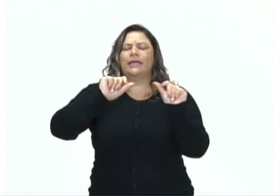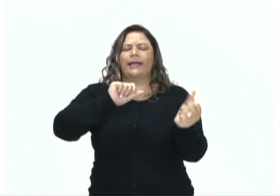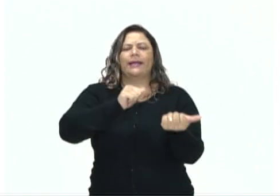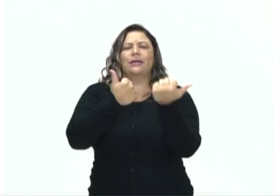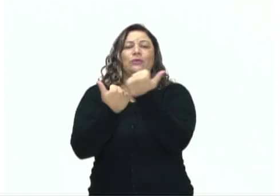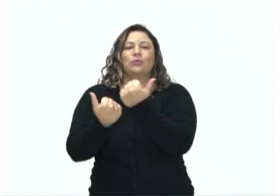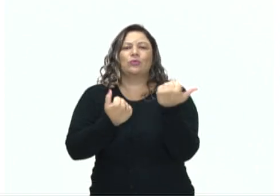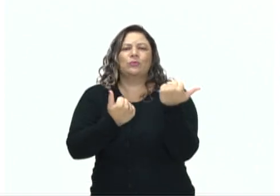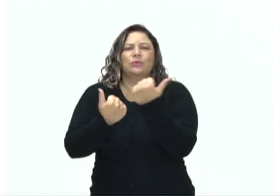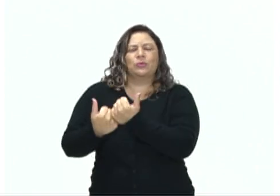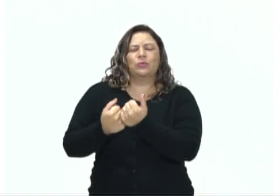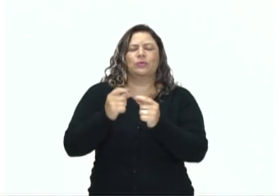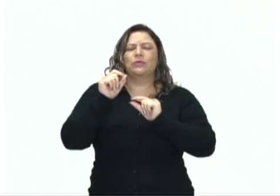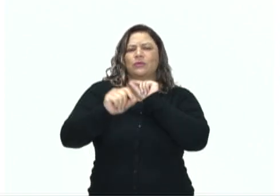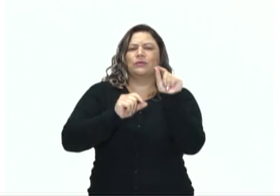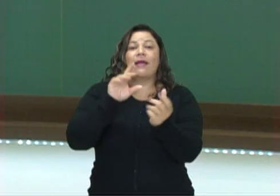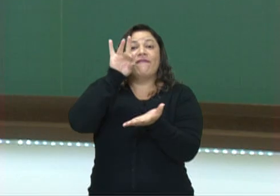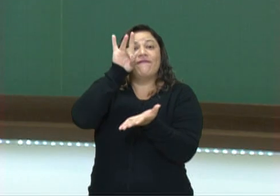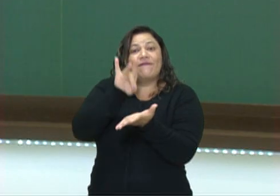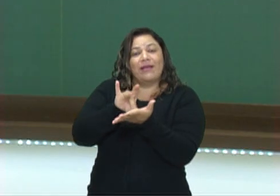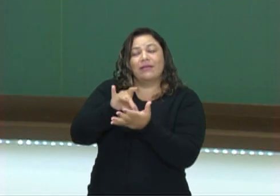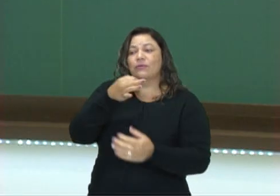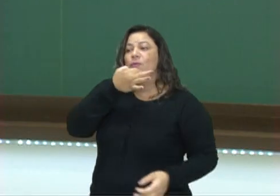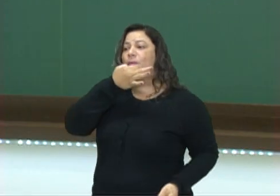fato de opinião.